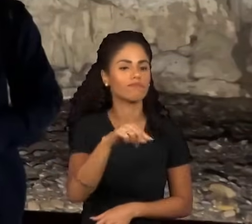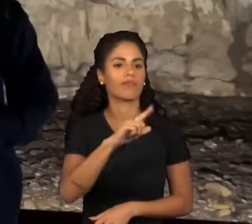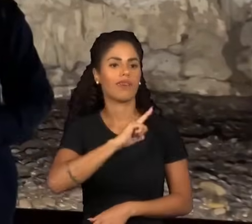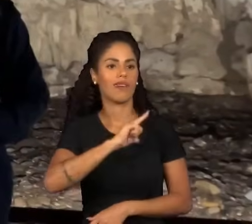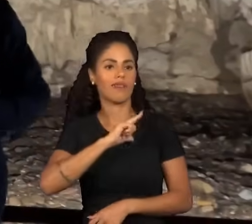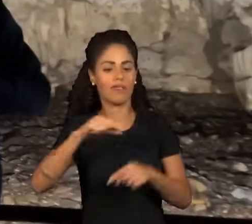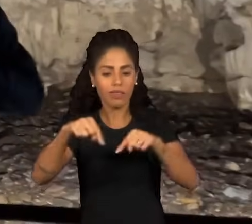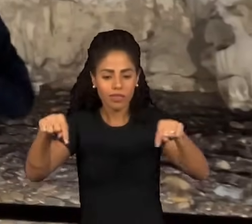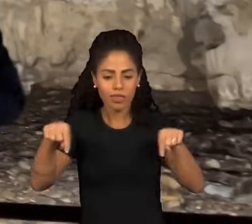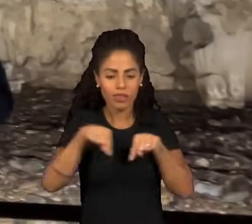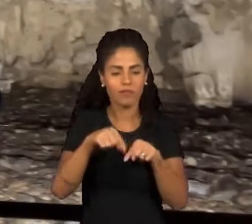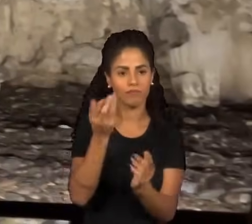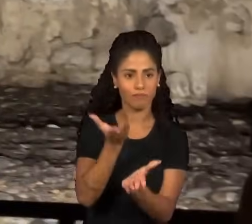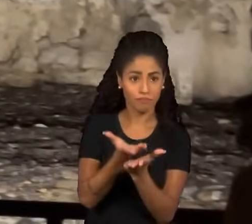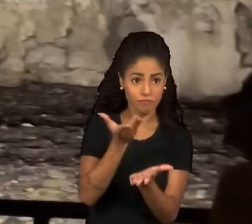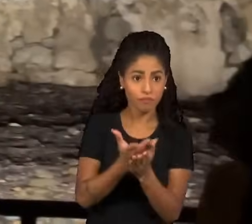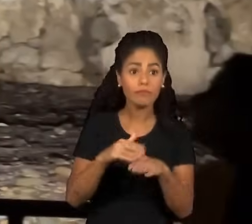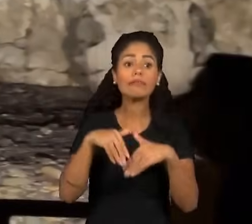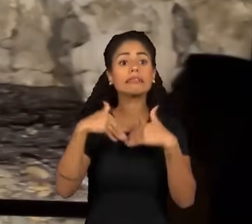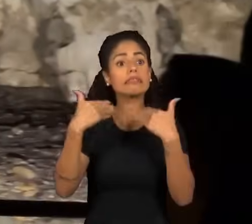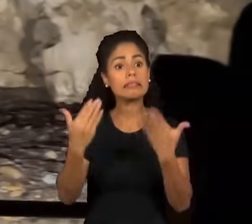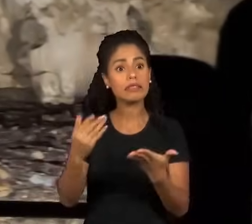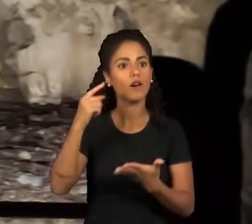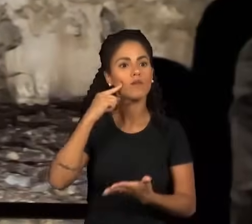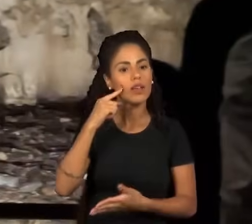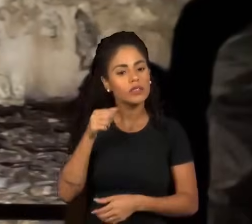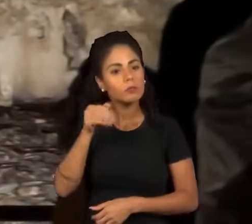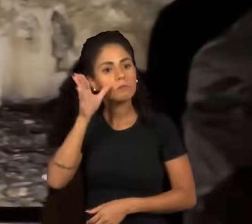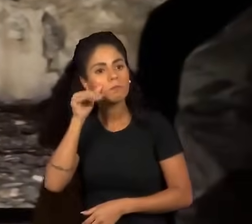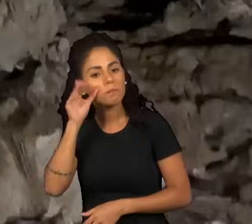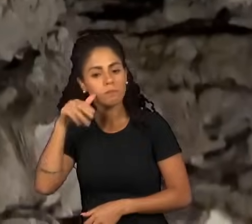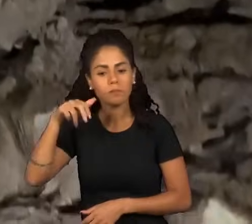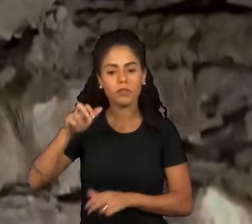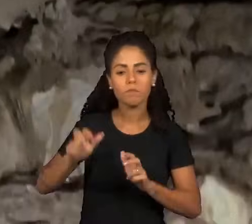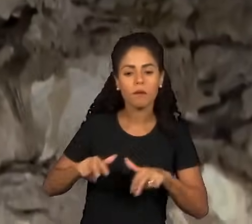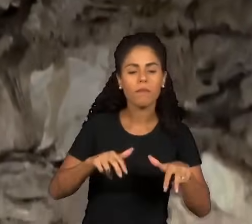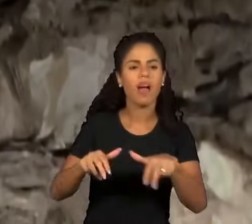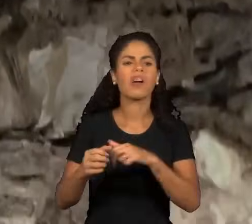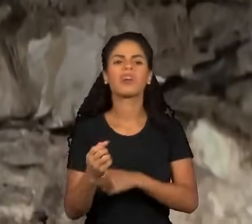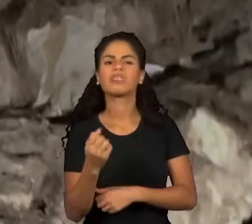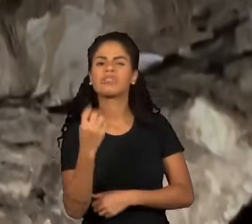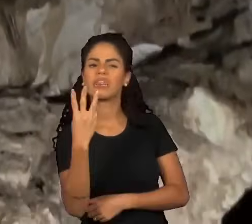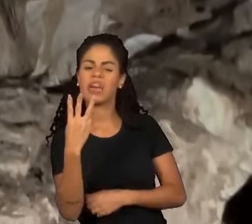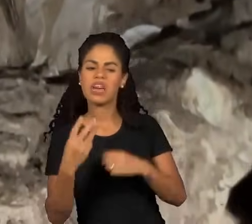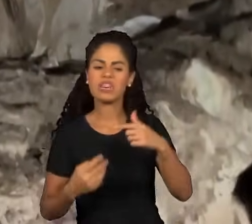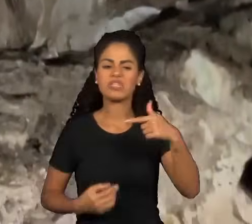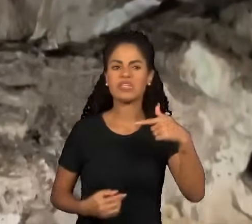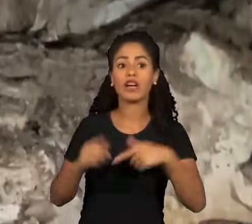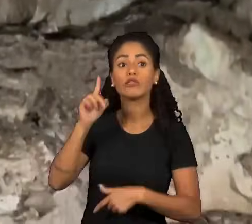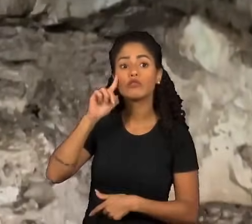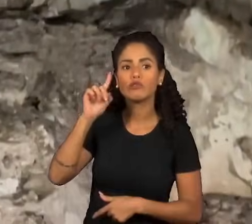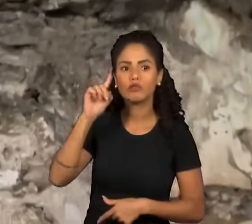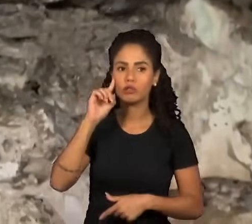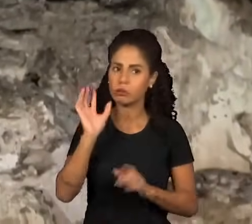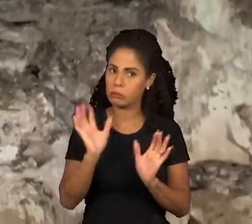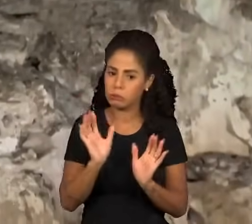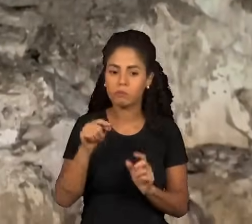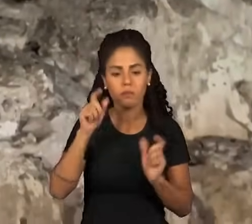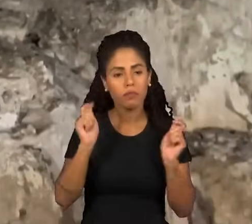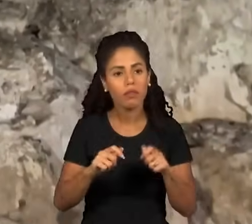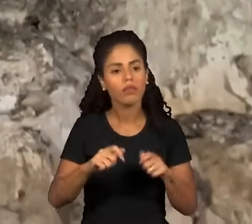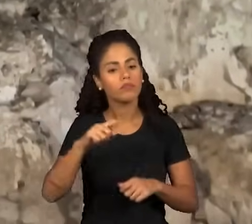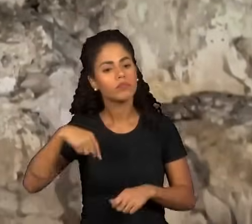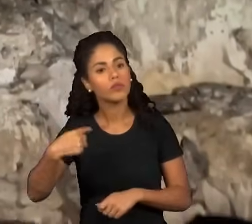sala de aula. Então, nessas incursões, que podem durar 3 dias, 7 dias, aí tem diferentes formatos, o que a gente